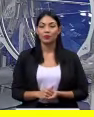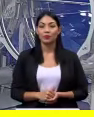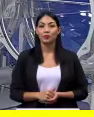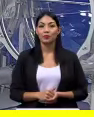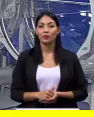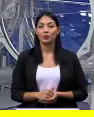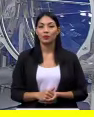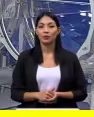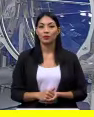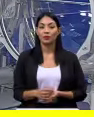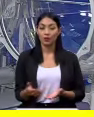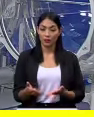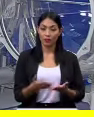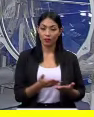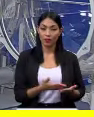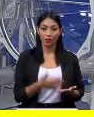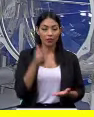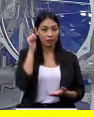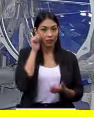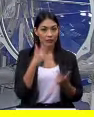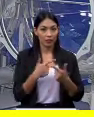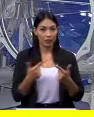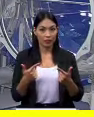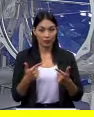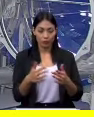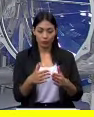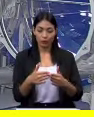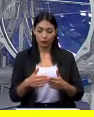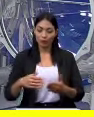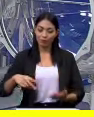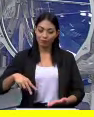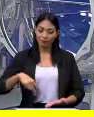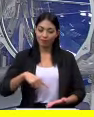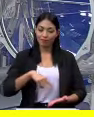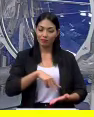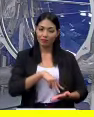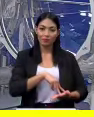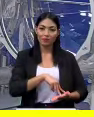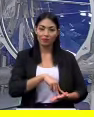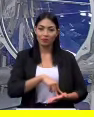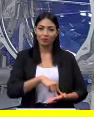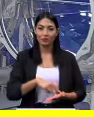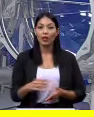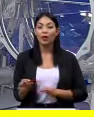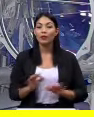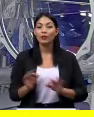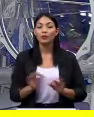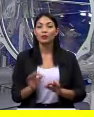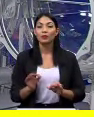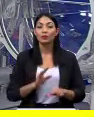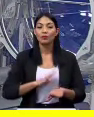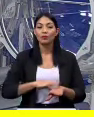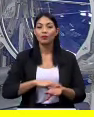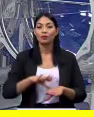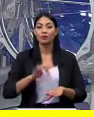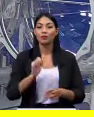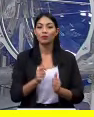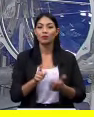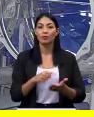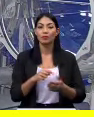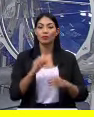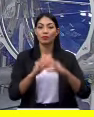Convido agora a Letícia, nossa garota da sorte, para que ocupe sua posição. Tudo pronto para o sorteio da Time Mania